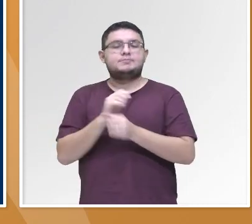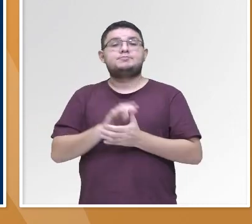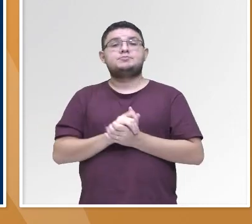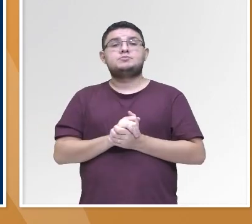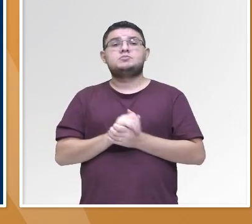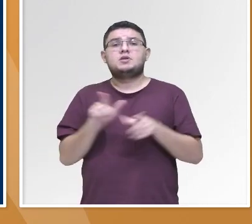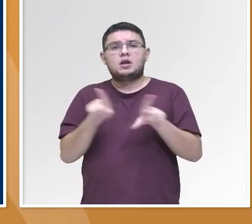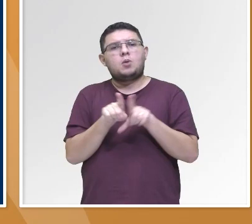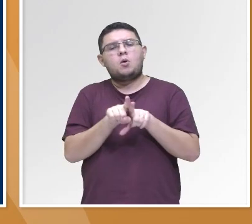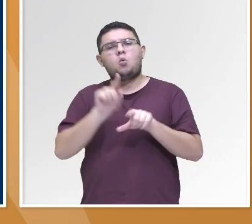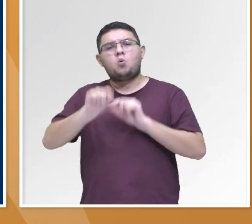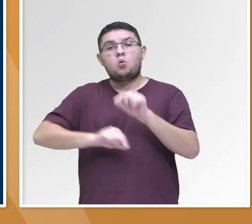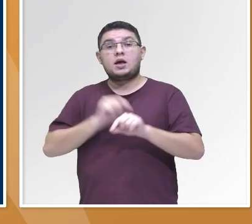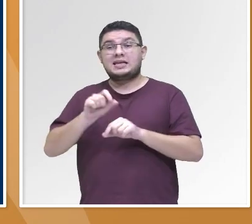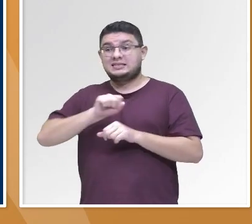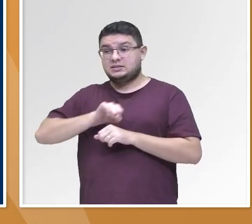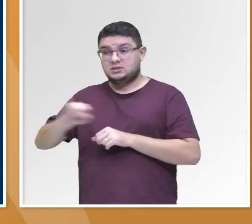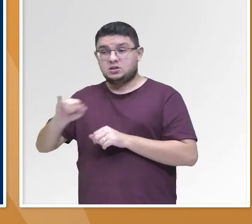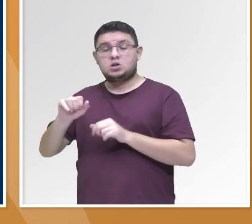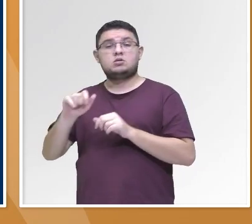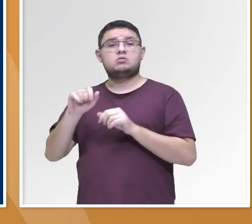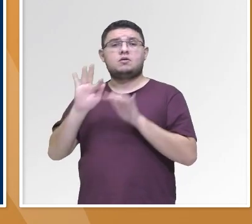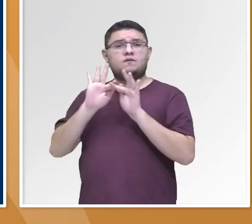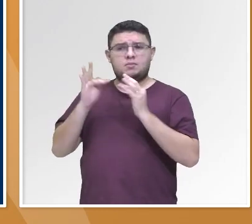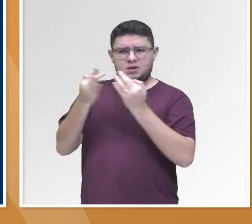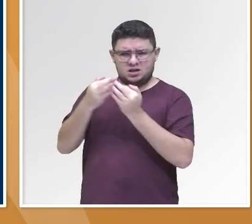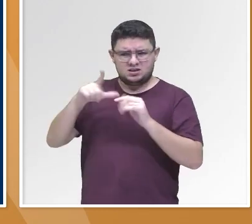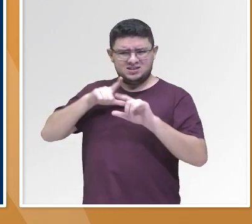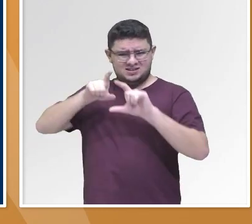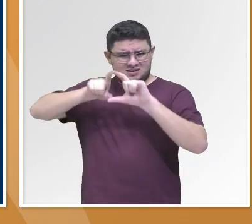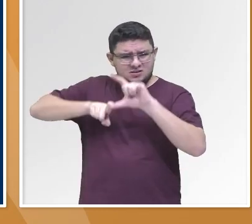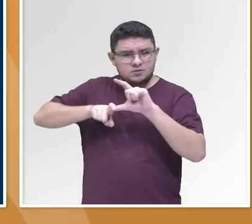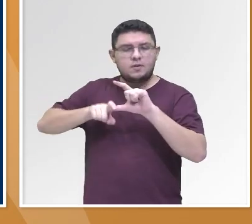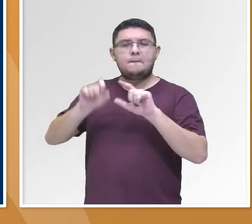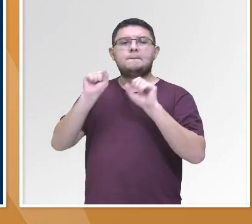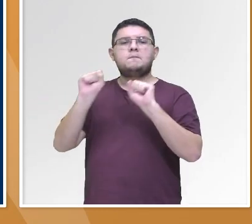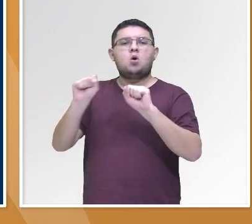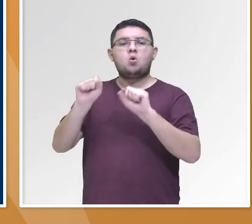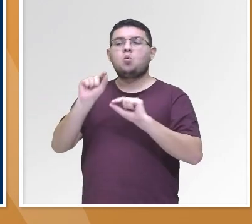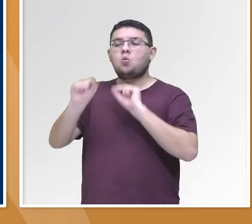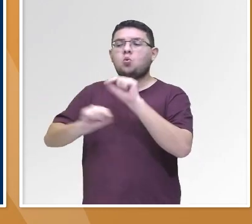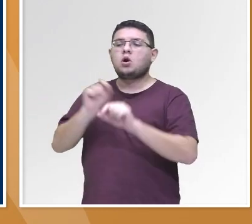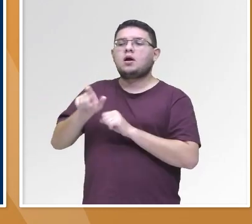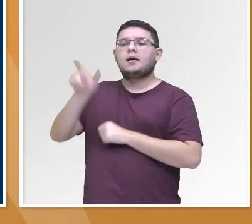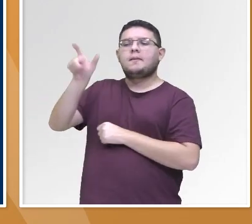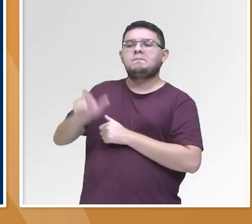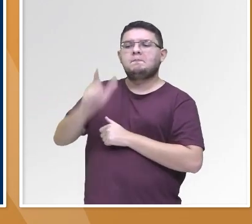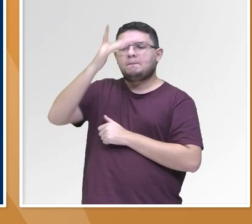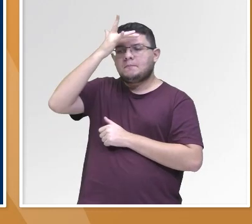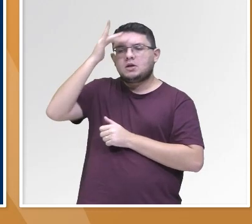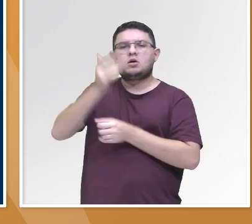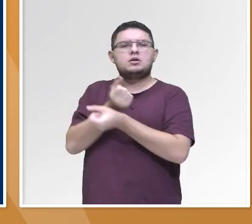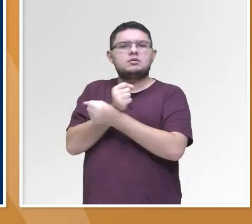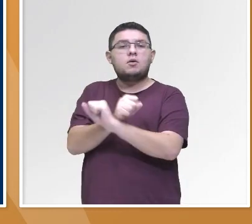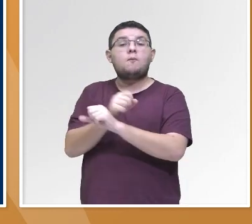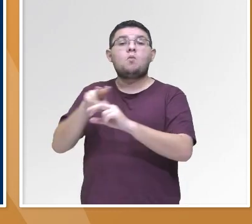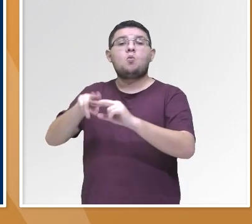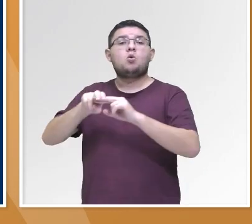penhorar você, tá? Como forma ali de garantir que ele iria pagar. Então, ele teria que pagar a dívida para resgatar